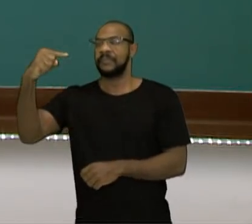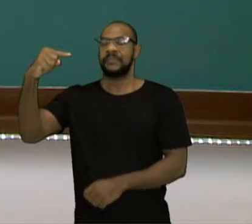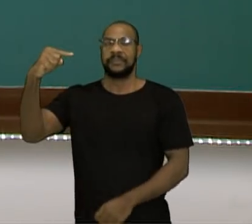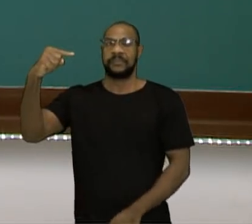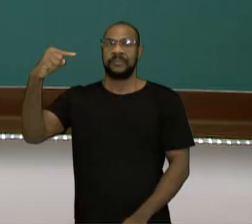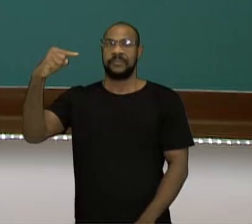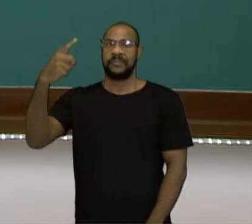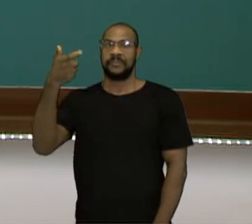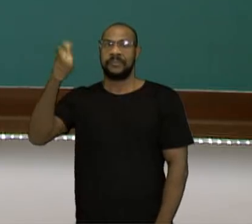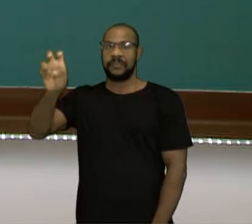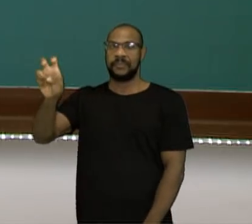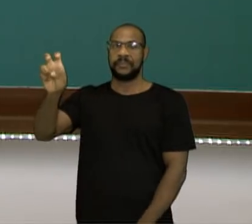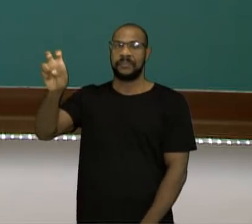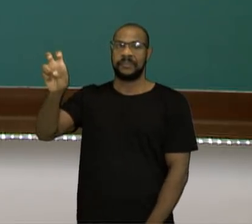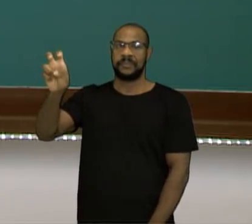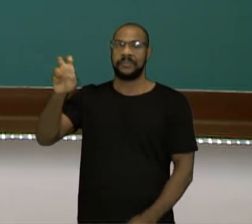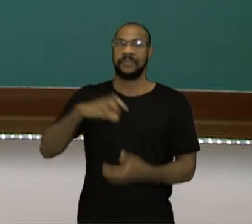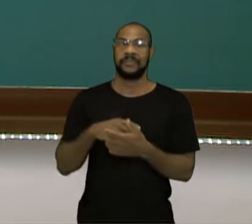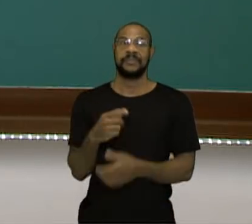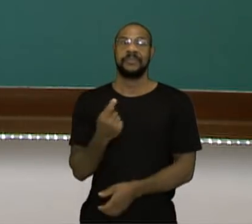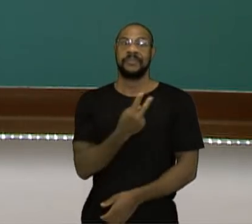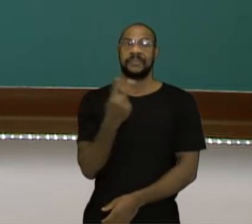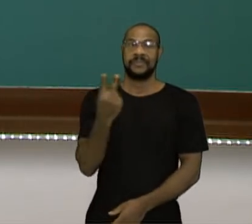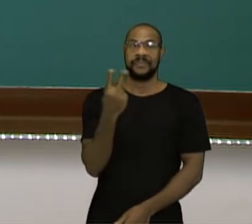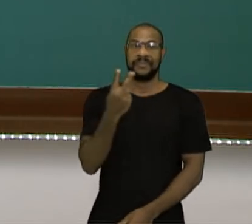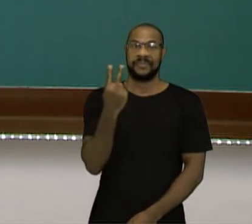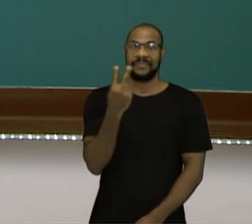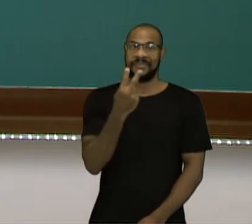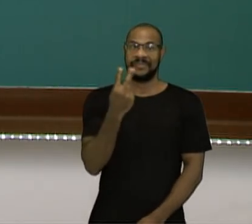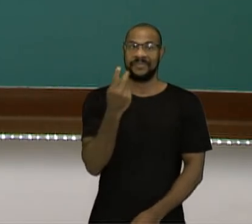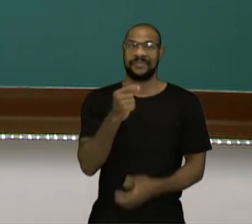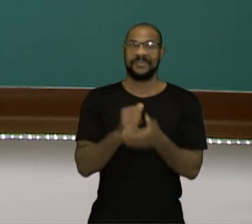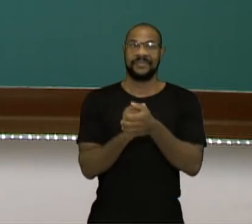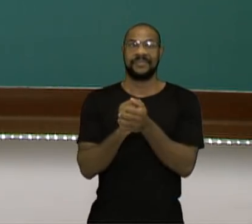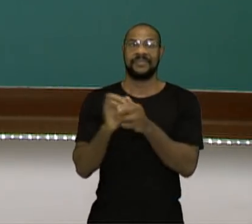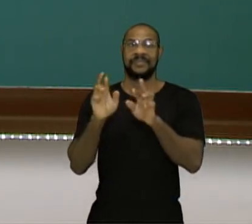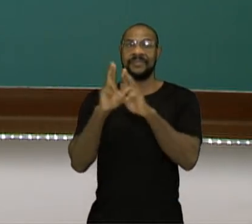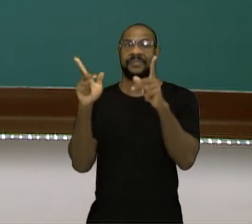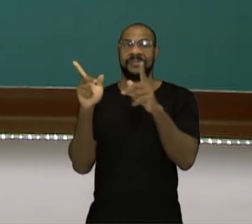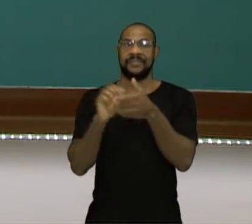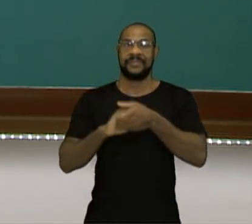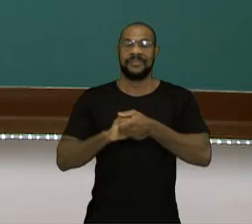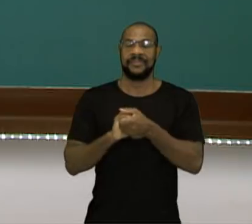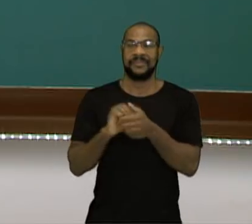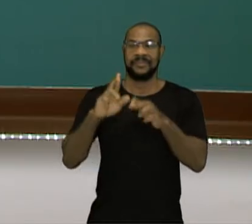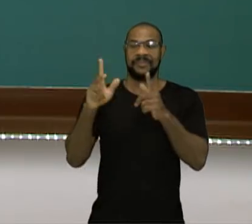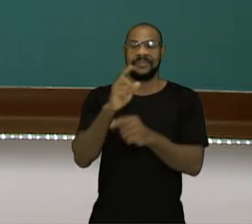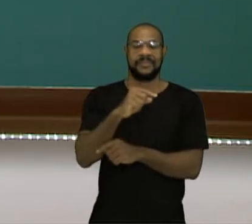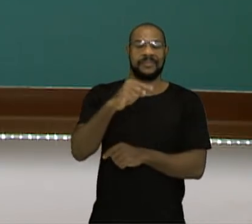dois números com sinais diferentes, então a gente vai diminuir os dois. De